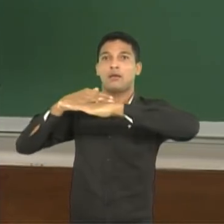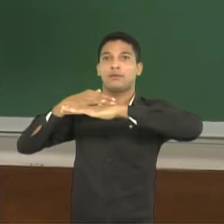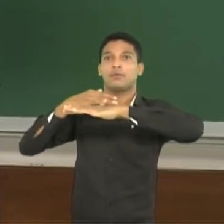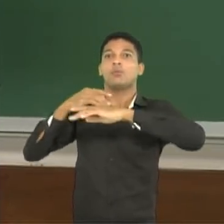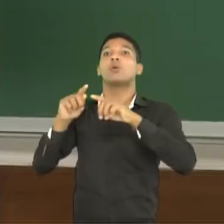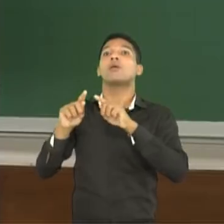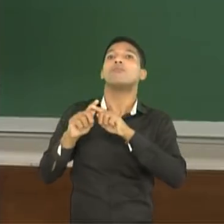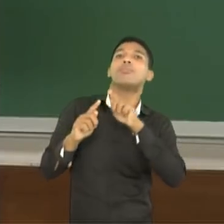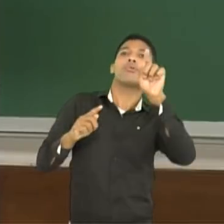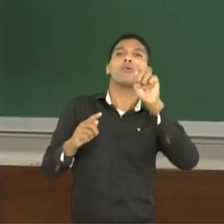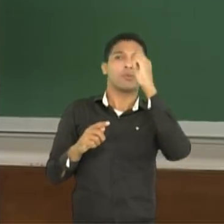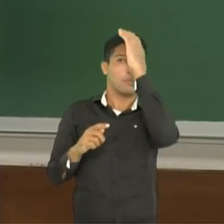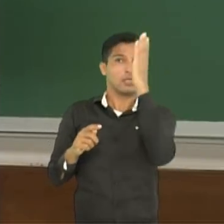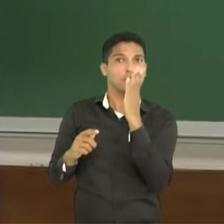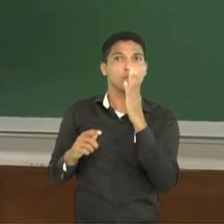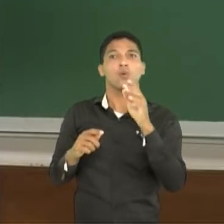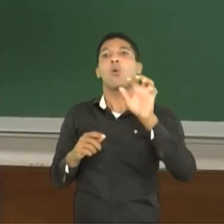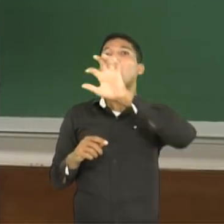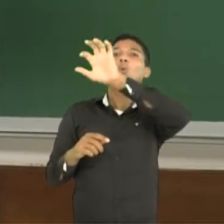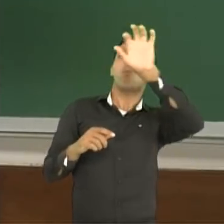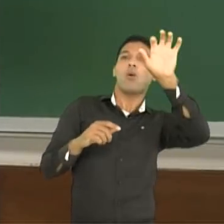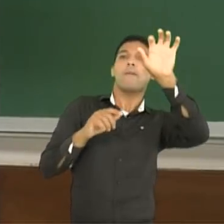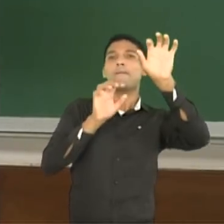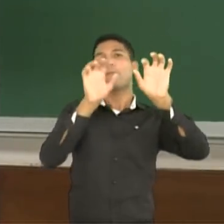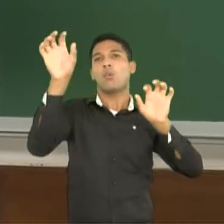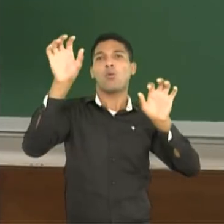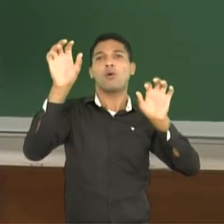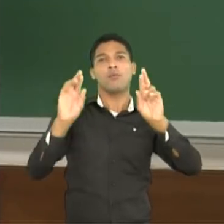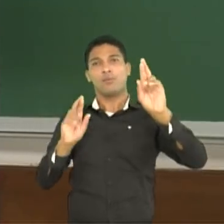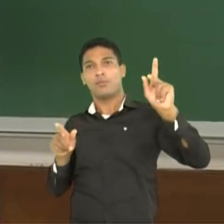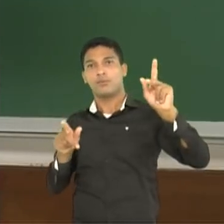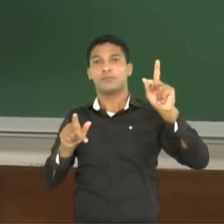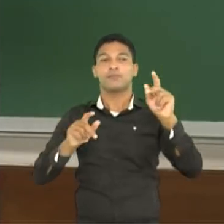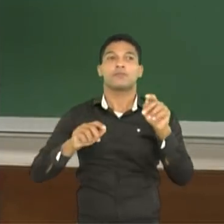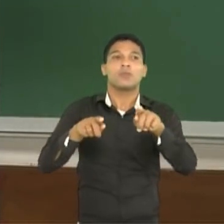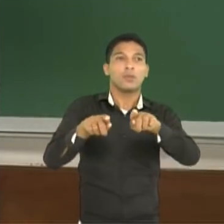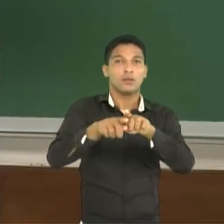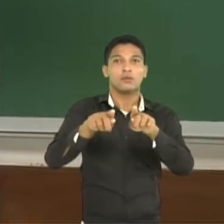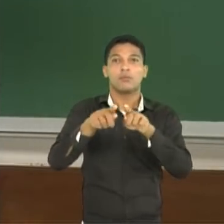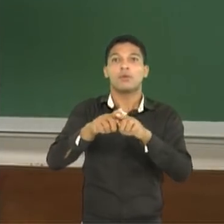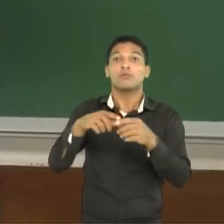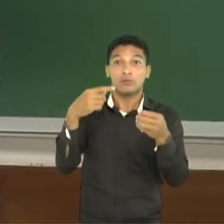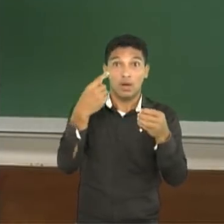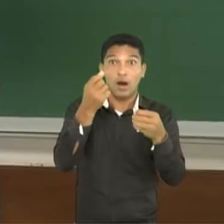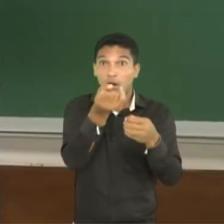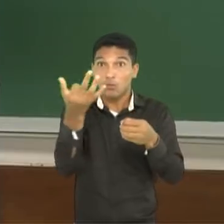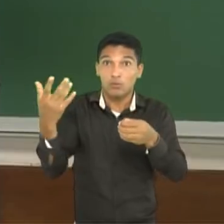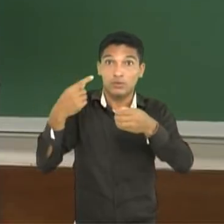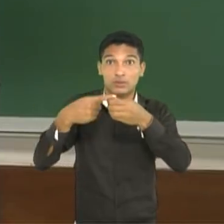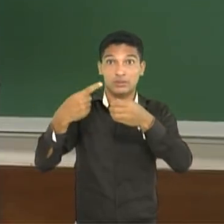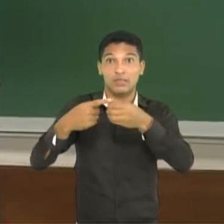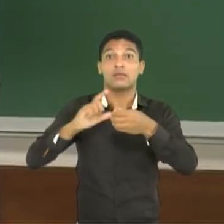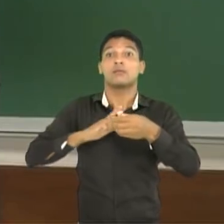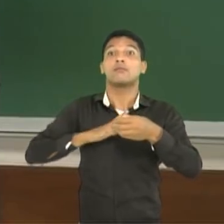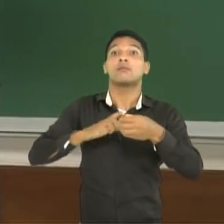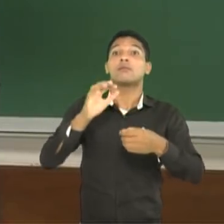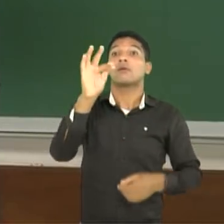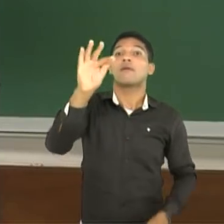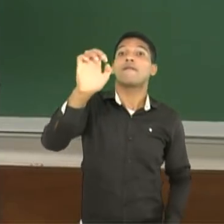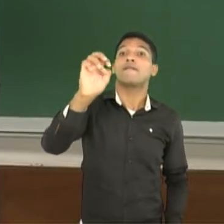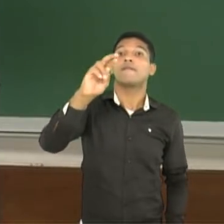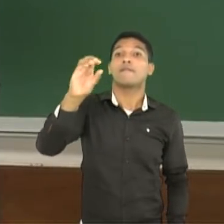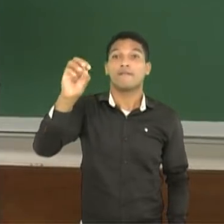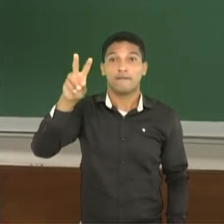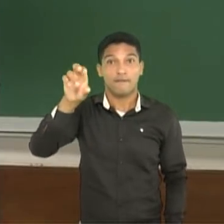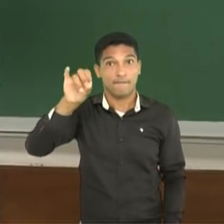ali, algumas cidades têm linhas férreas, né? Tem as ferrovias que contribuem